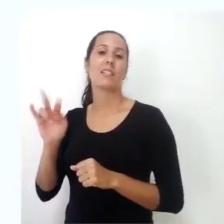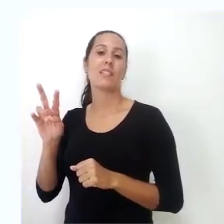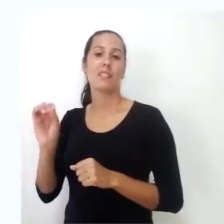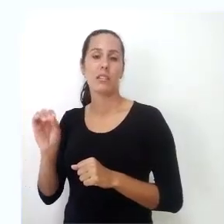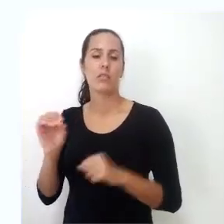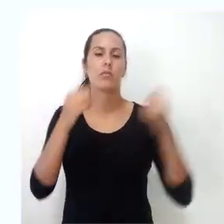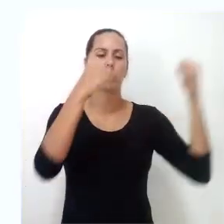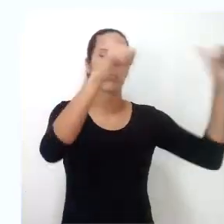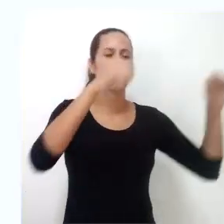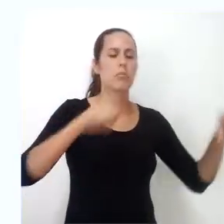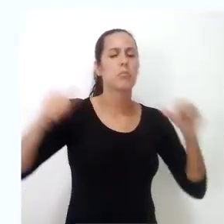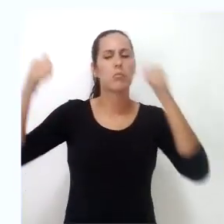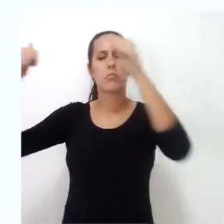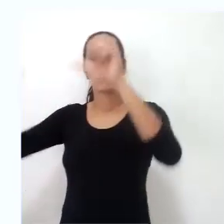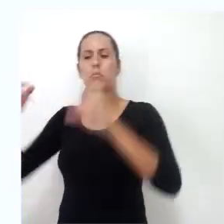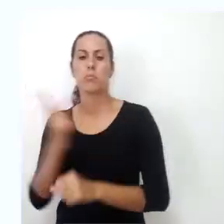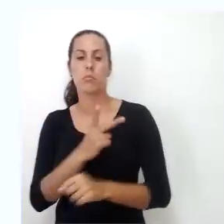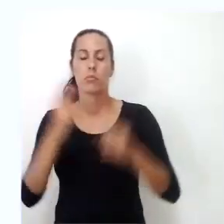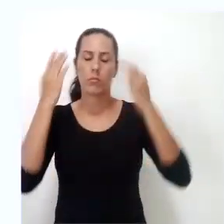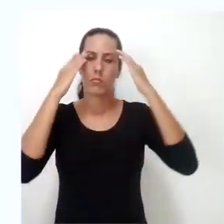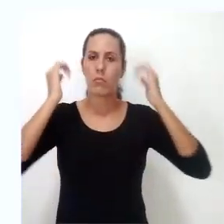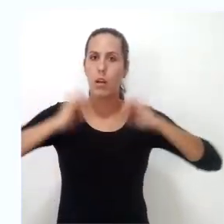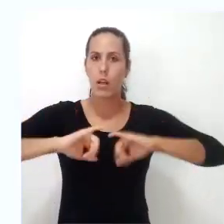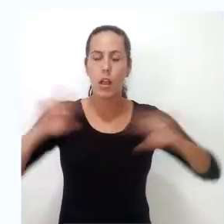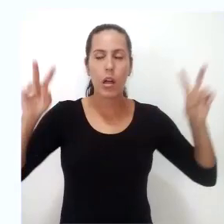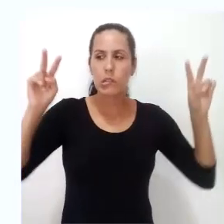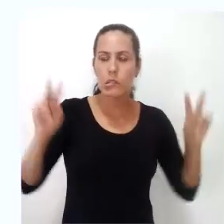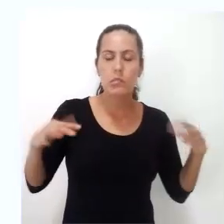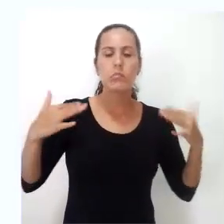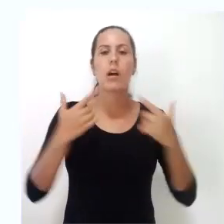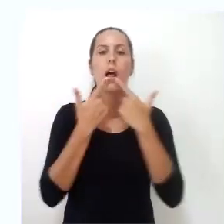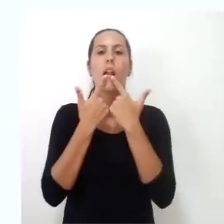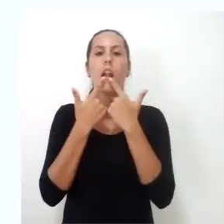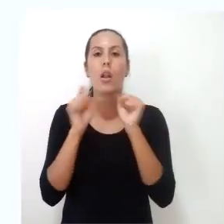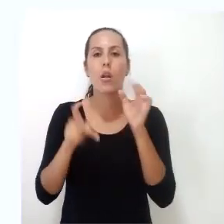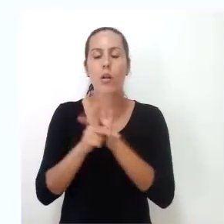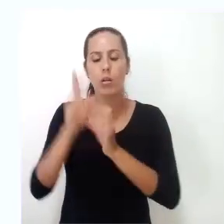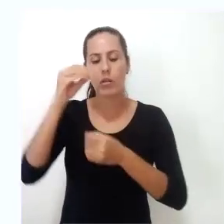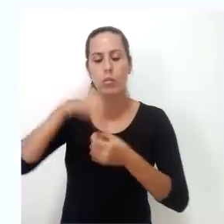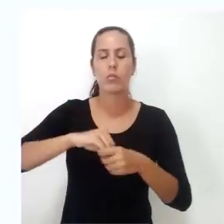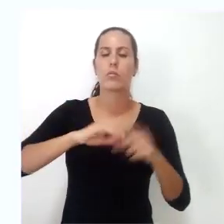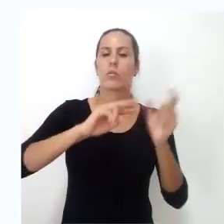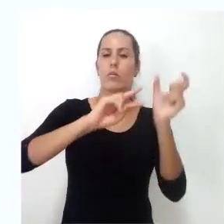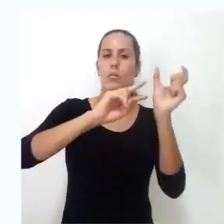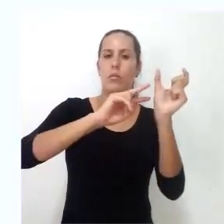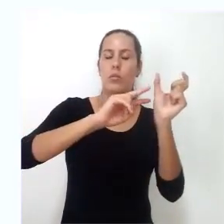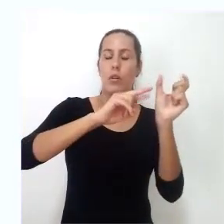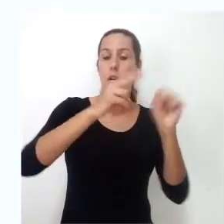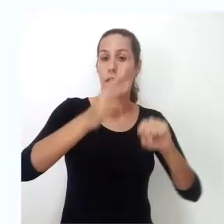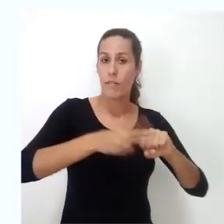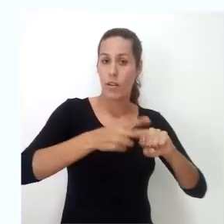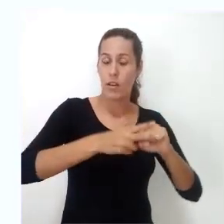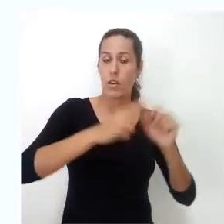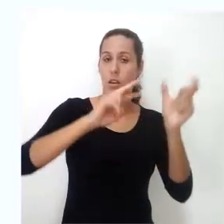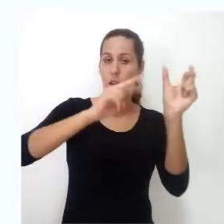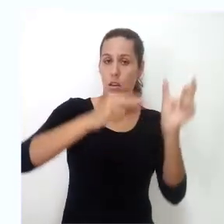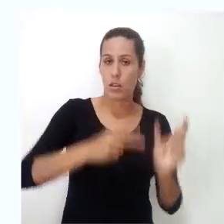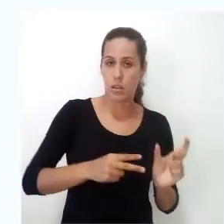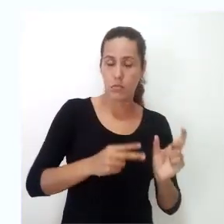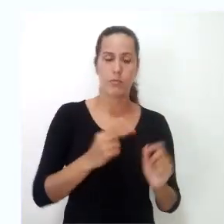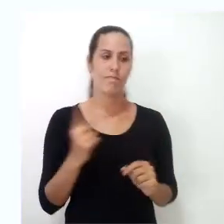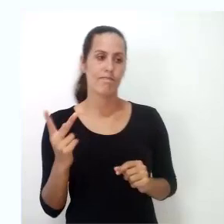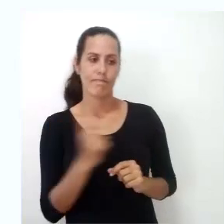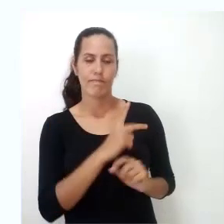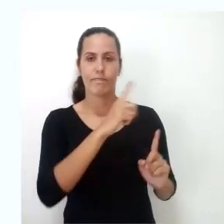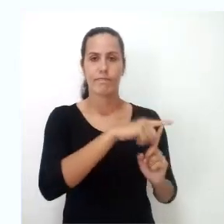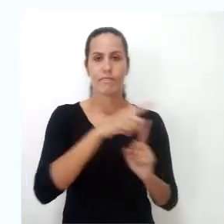textos normativos, textos legais, trazem logo a ideia de que linguística do verbo no imperativo e o verbo